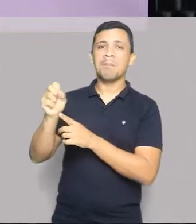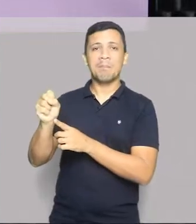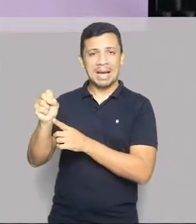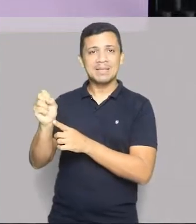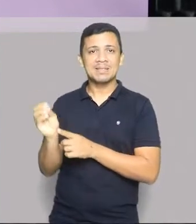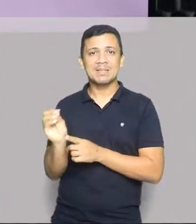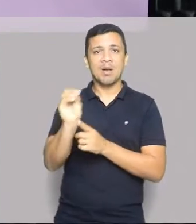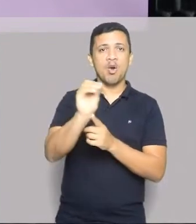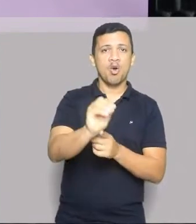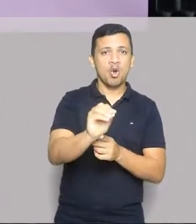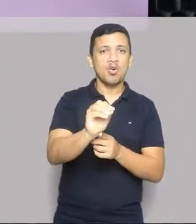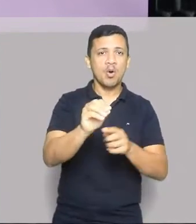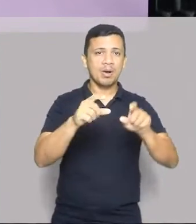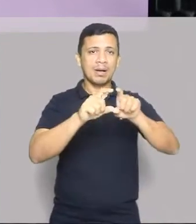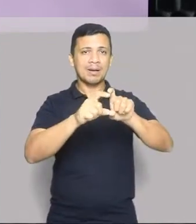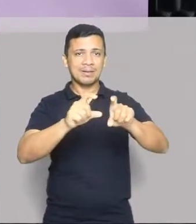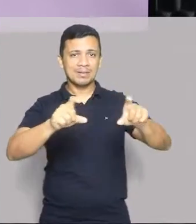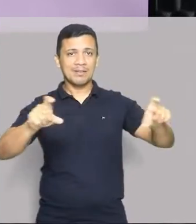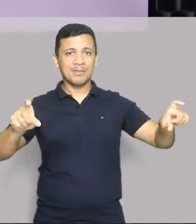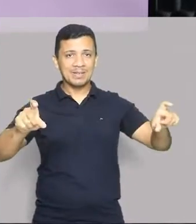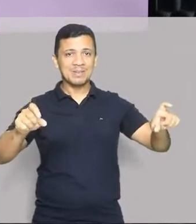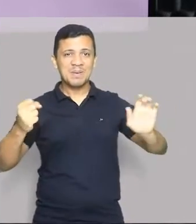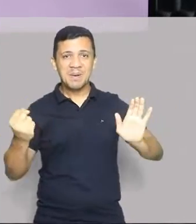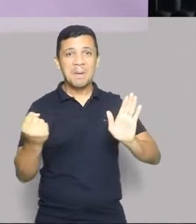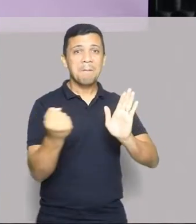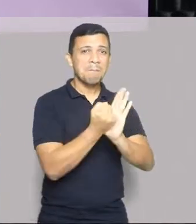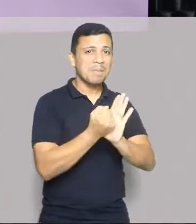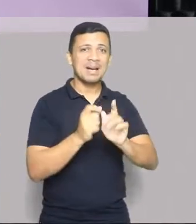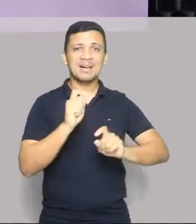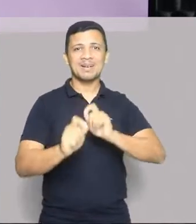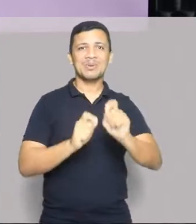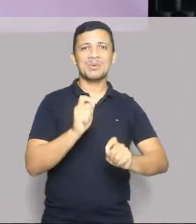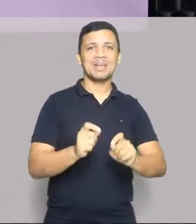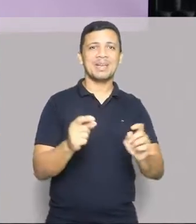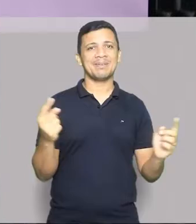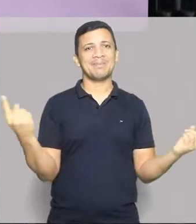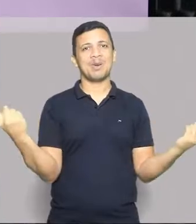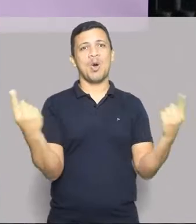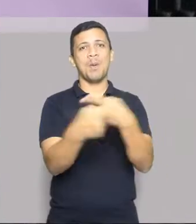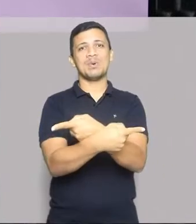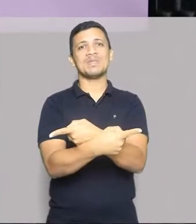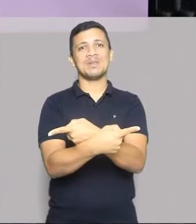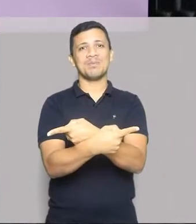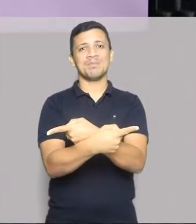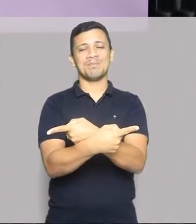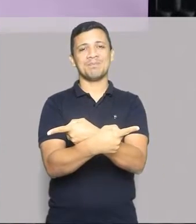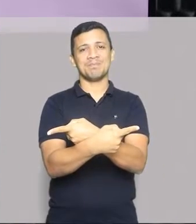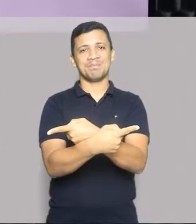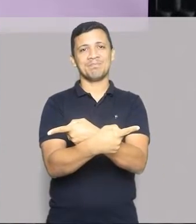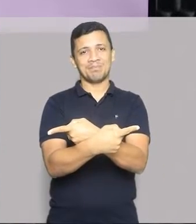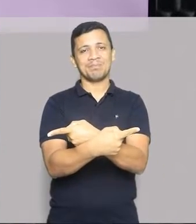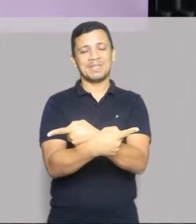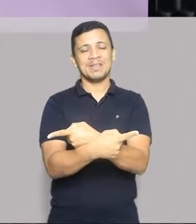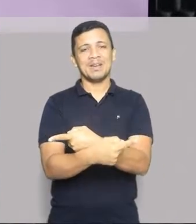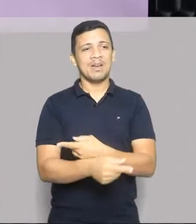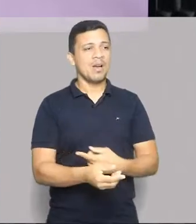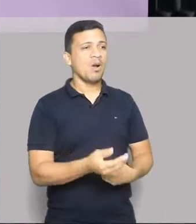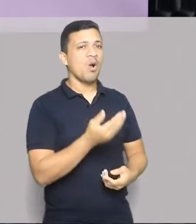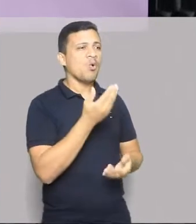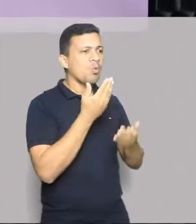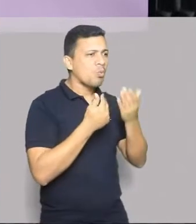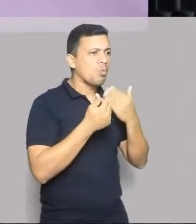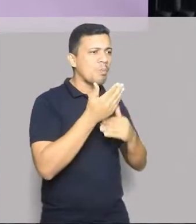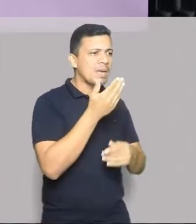o conectivo, observam como ele marca uma noção de oposição, certo? Então, fazer dieta e